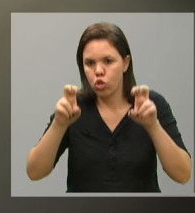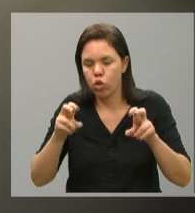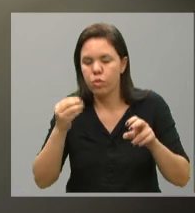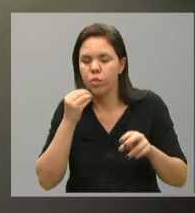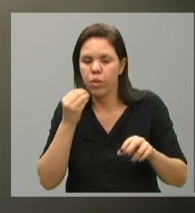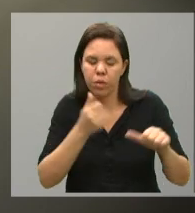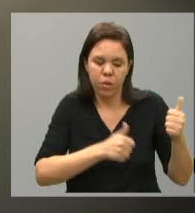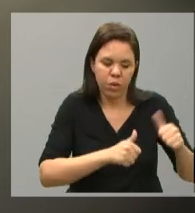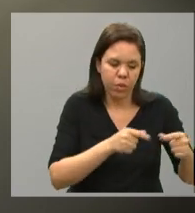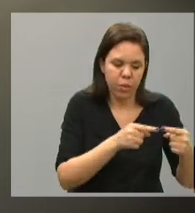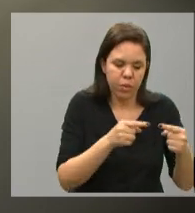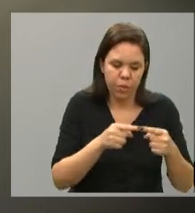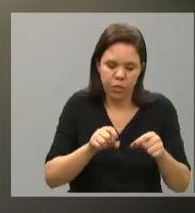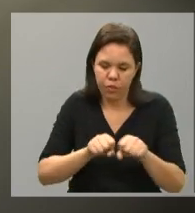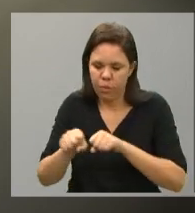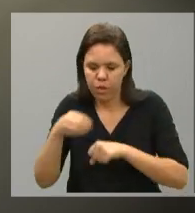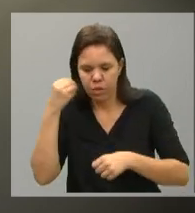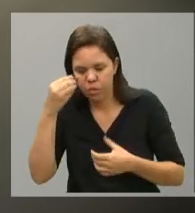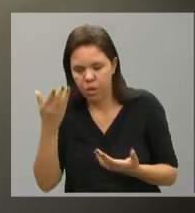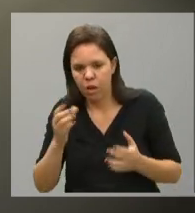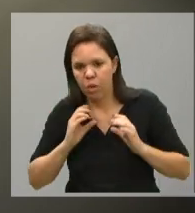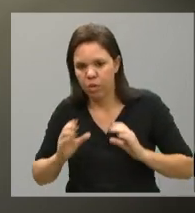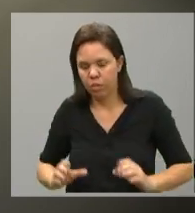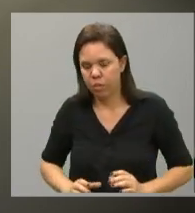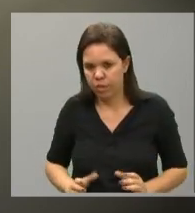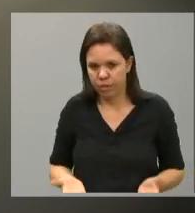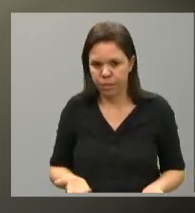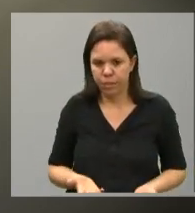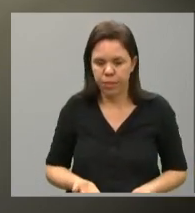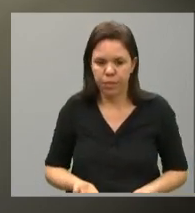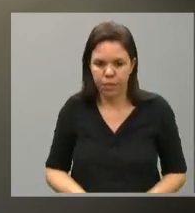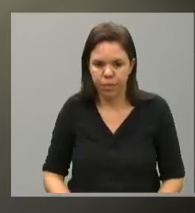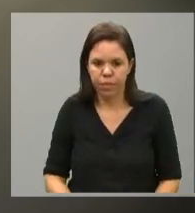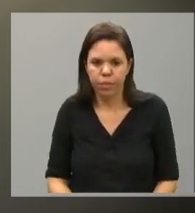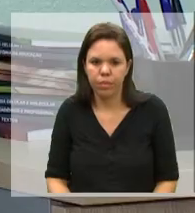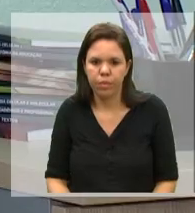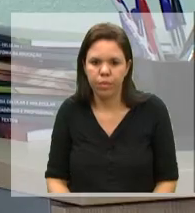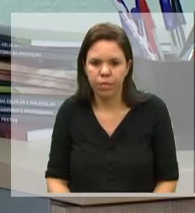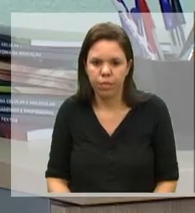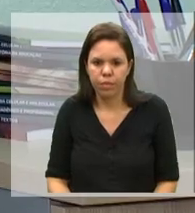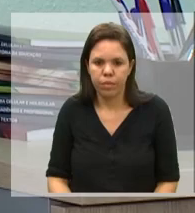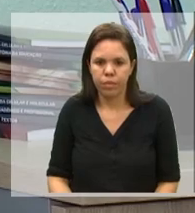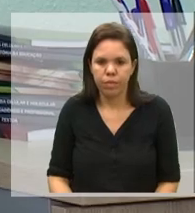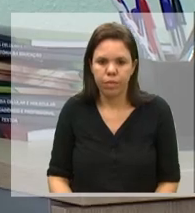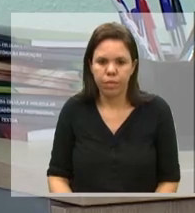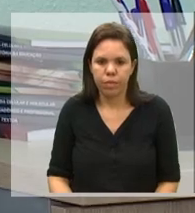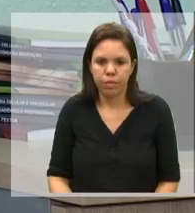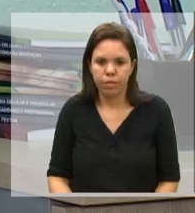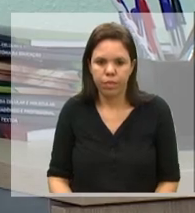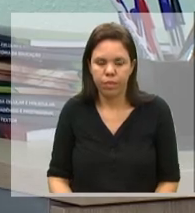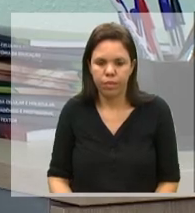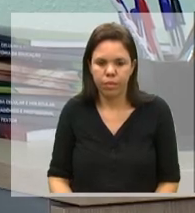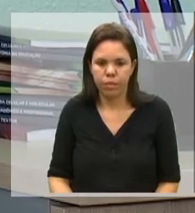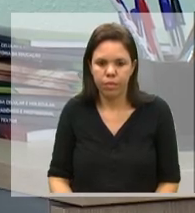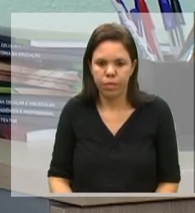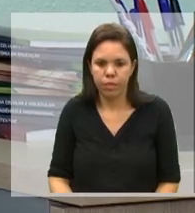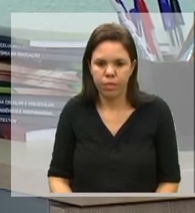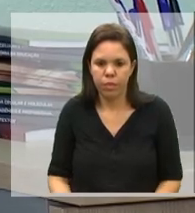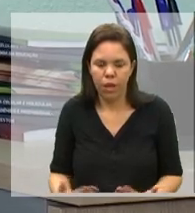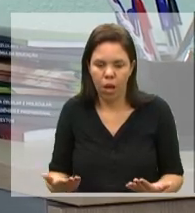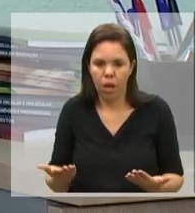de avaliação de perfil. Porque depende da capacitação dele, né? Isso. Então, hoje